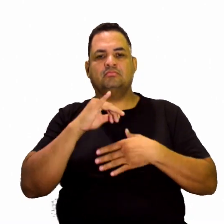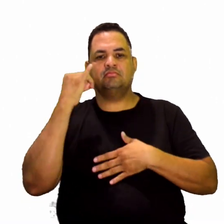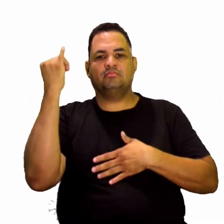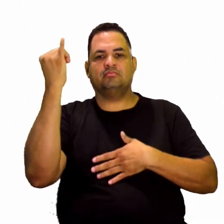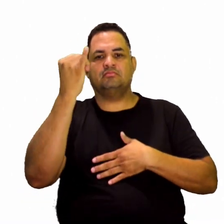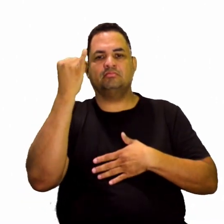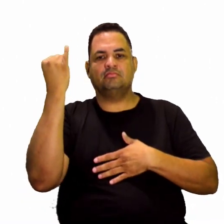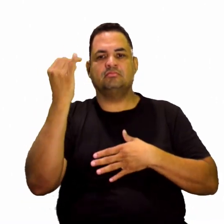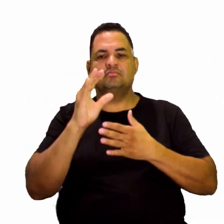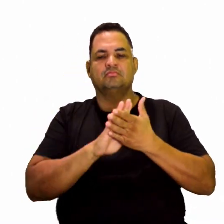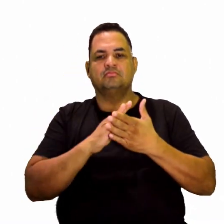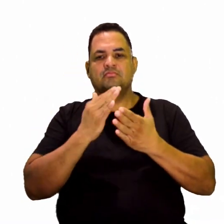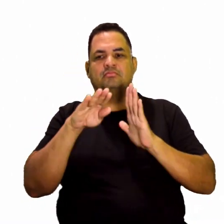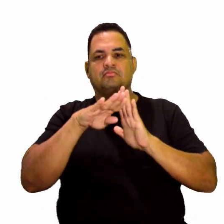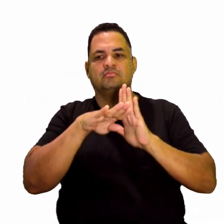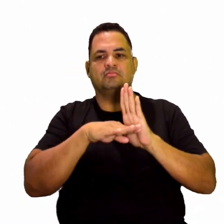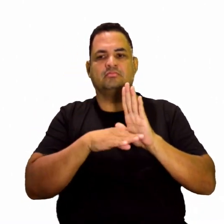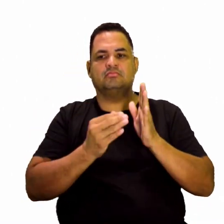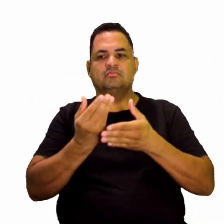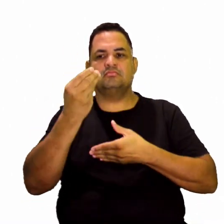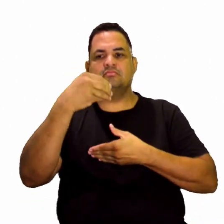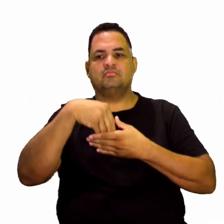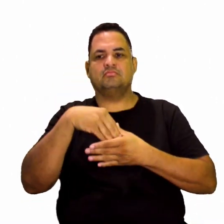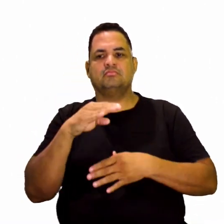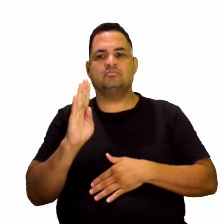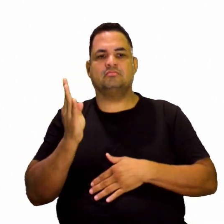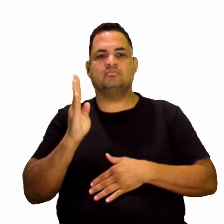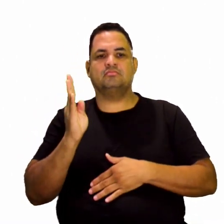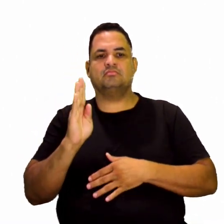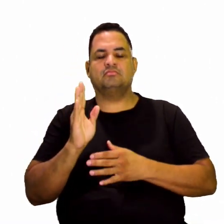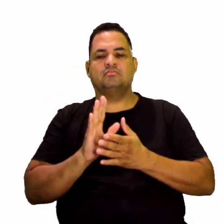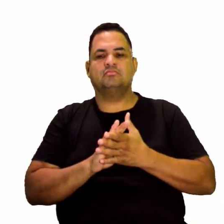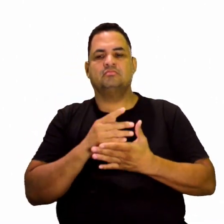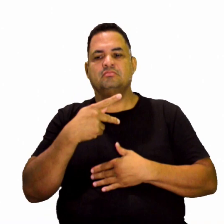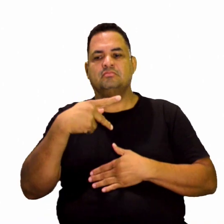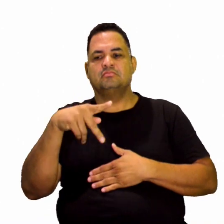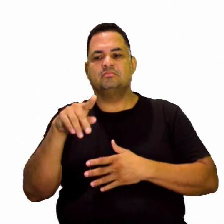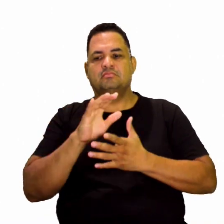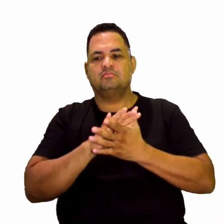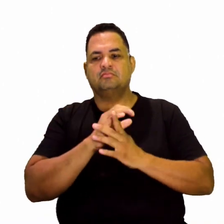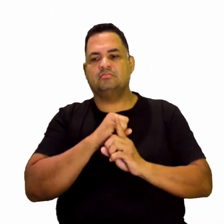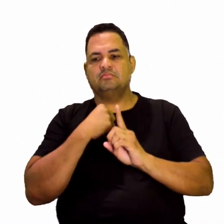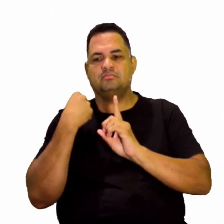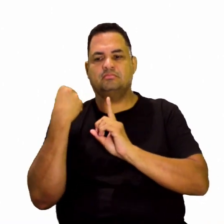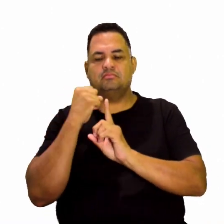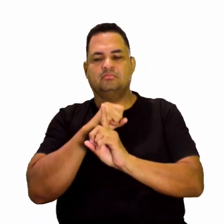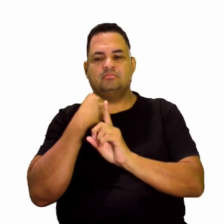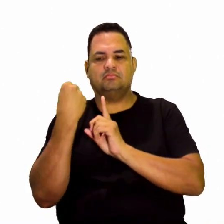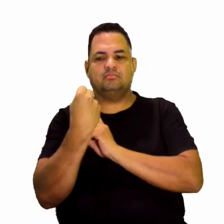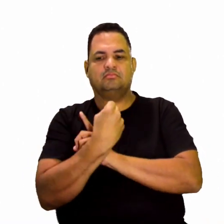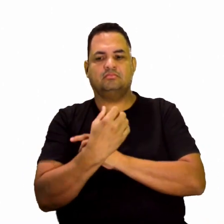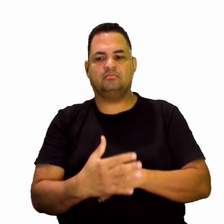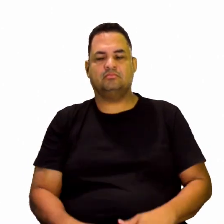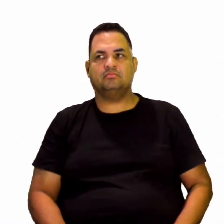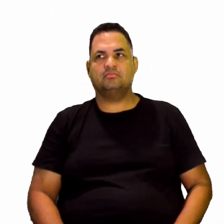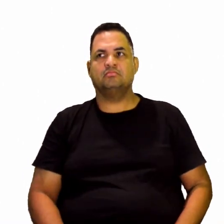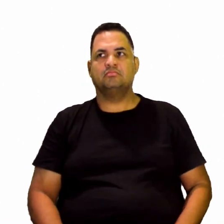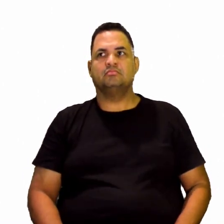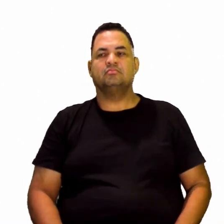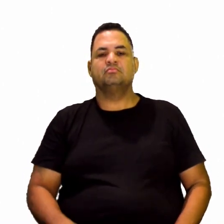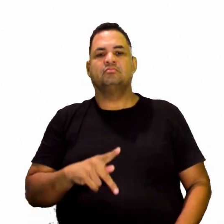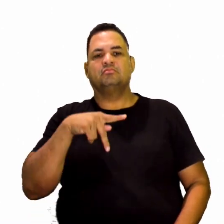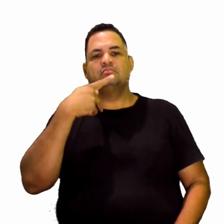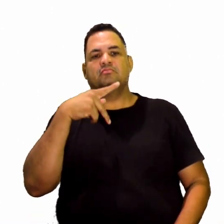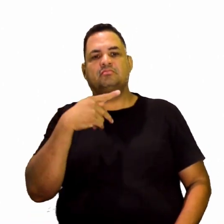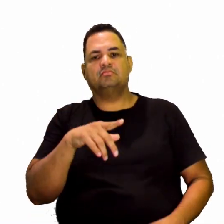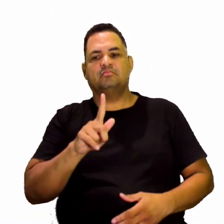qual a relevância deste procedimento na biotecnologia ou na biologia para a sociedade, né? Então a gente está falando aí